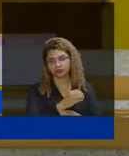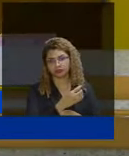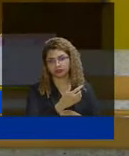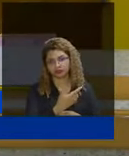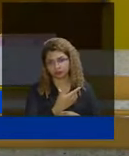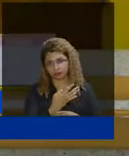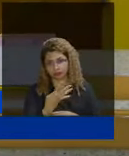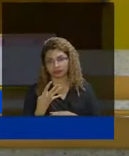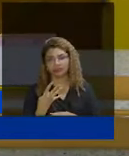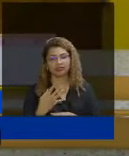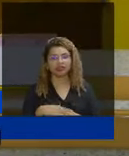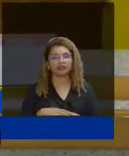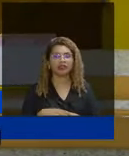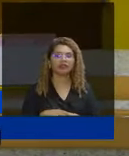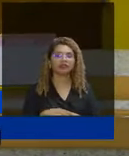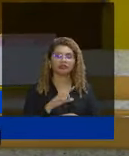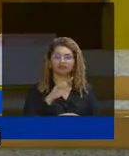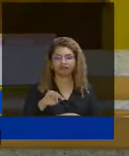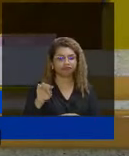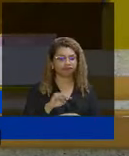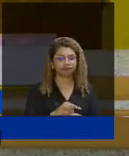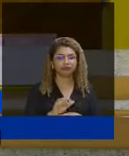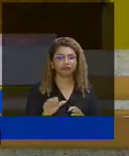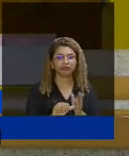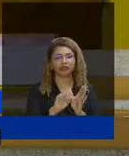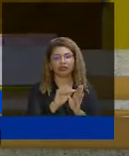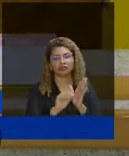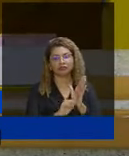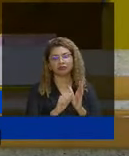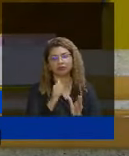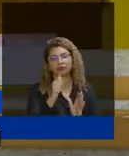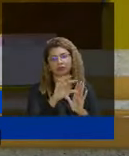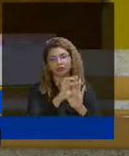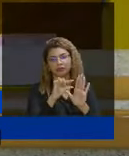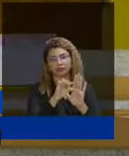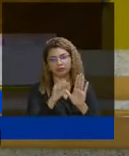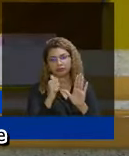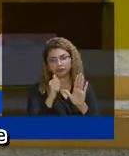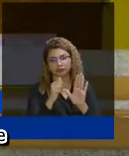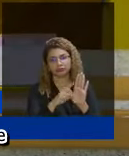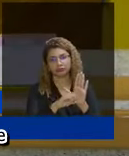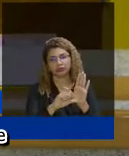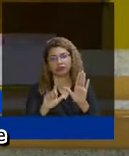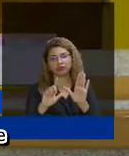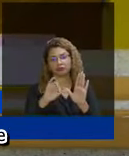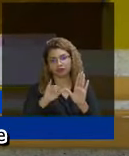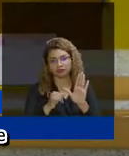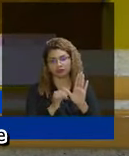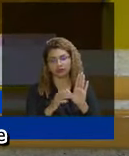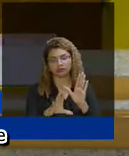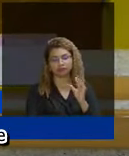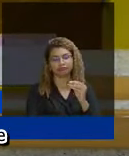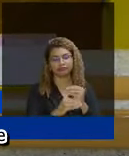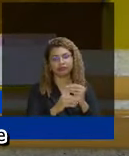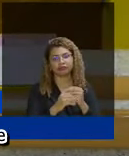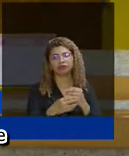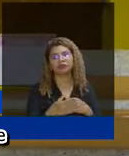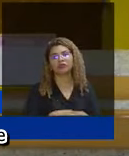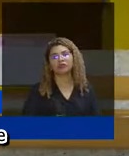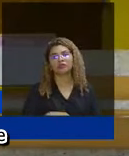de inelegibilidade previsto no artigo 1º, inciso 1, a linha J da Lei Complementar 6490.